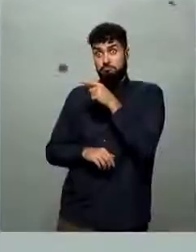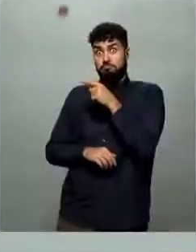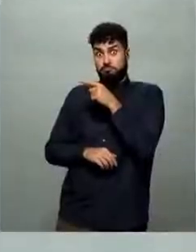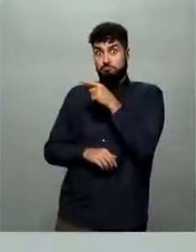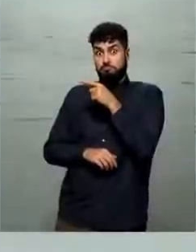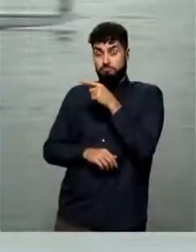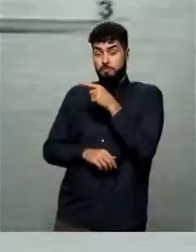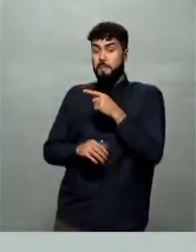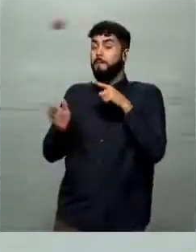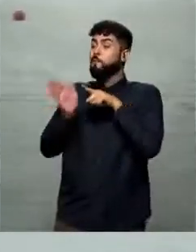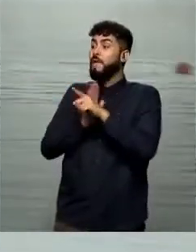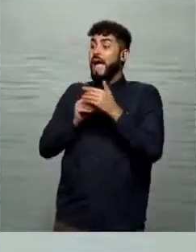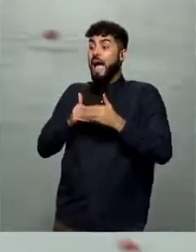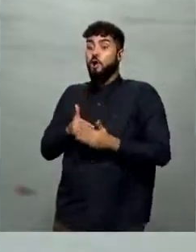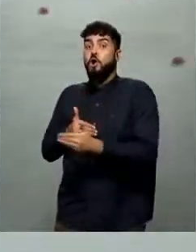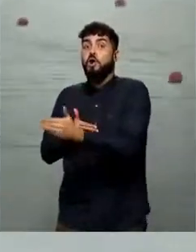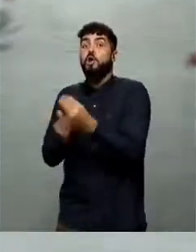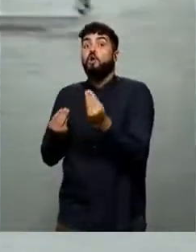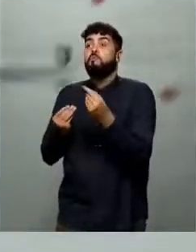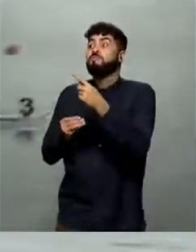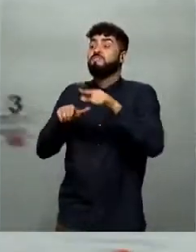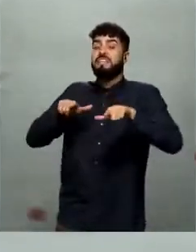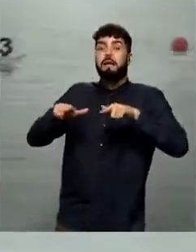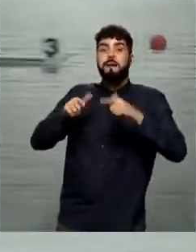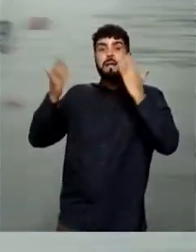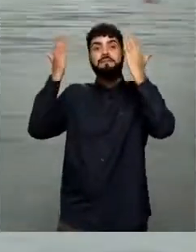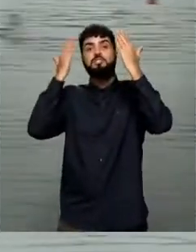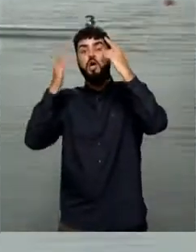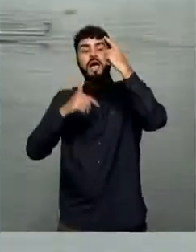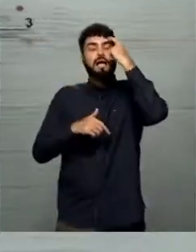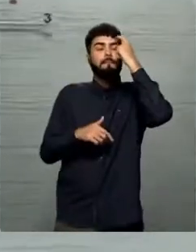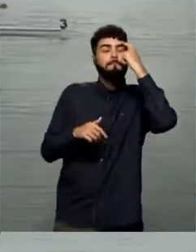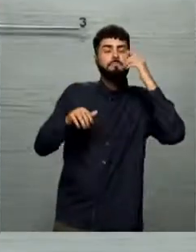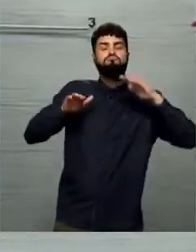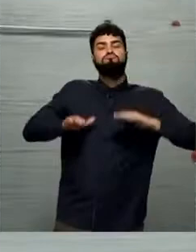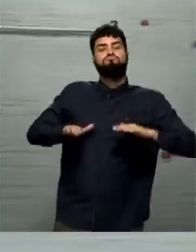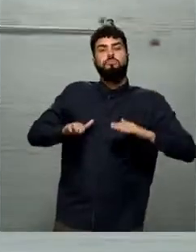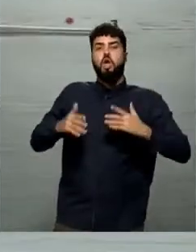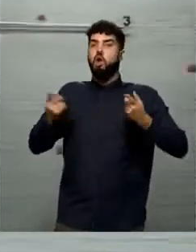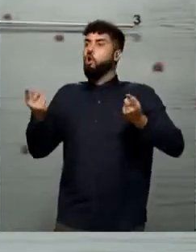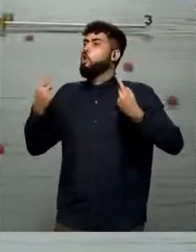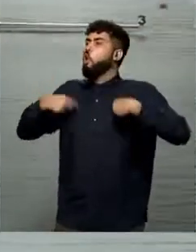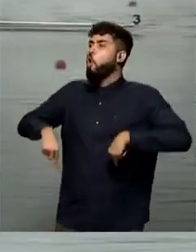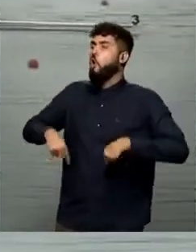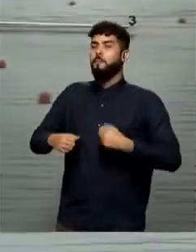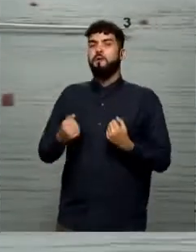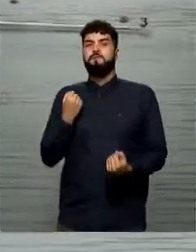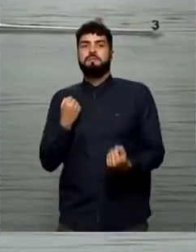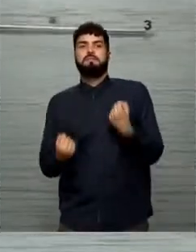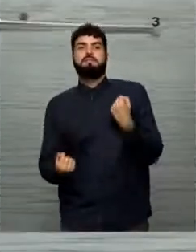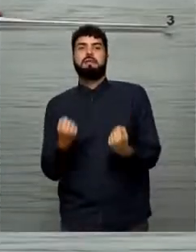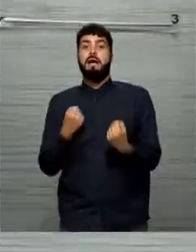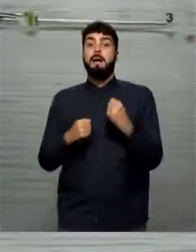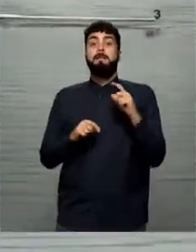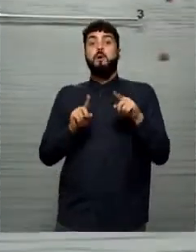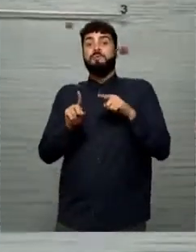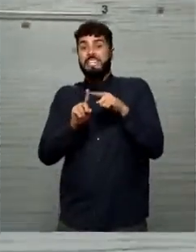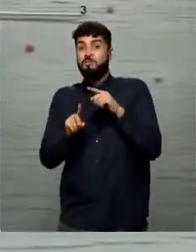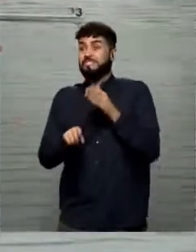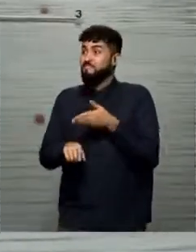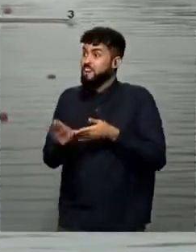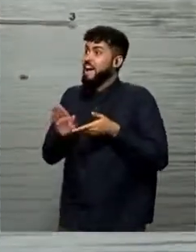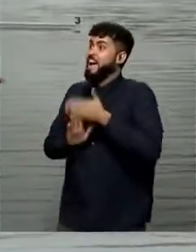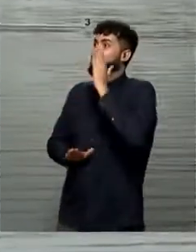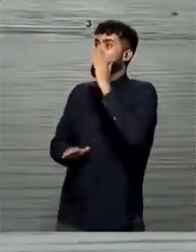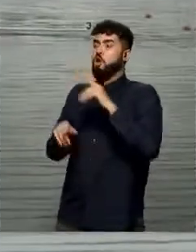a partir de agora como é que você vai trabalhar sua cabeça como é que você vai trabalhar teu corpo teu físico paraolimpíada agora que